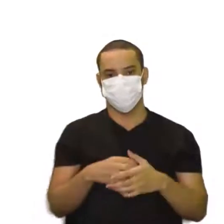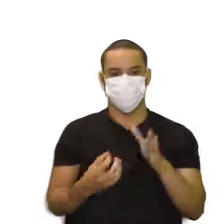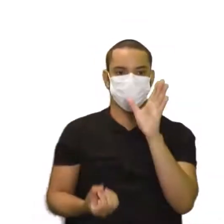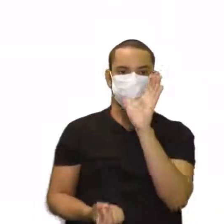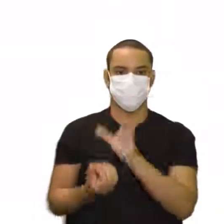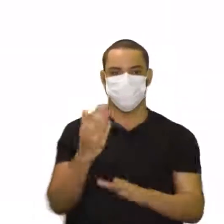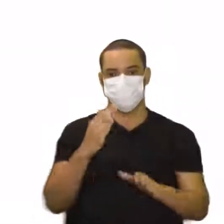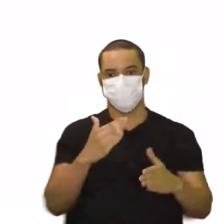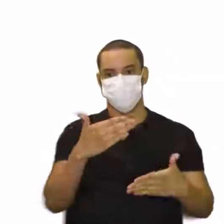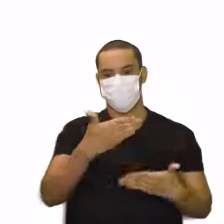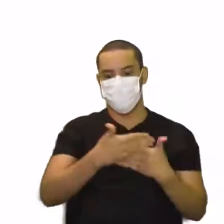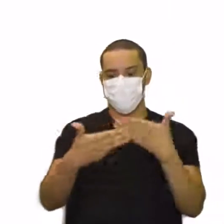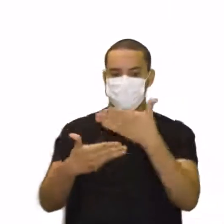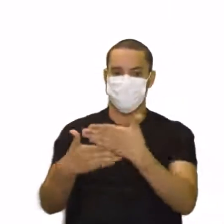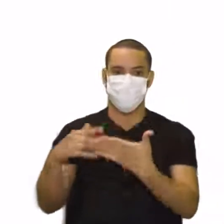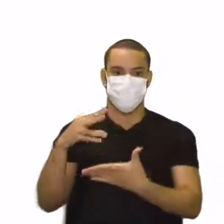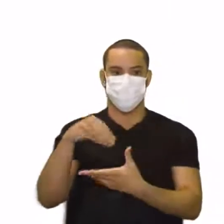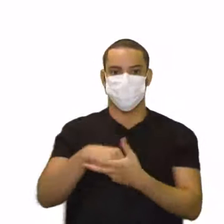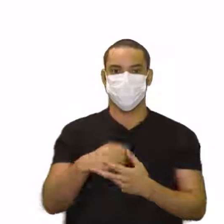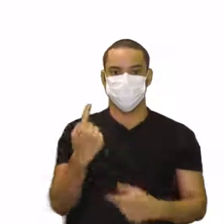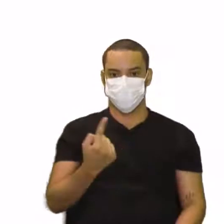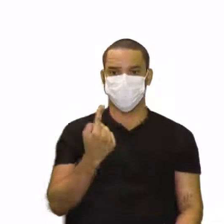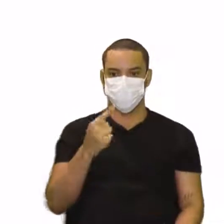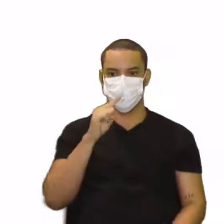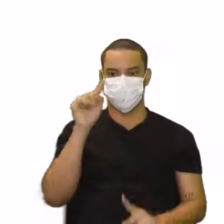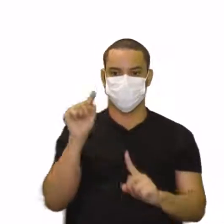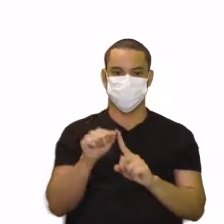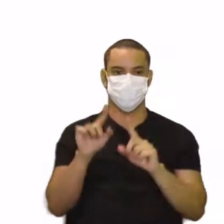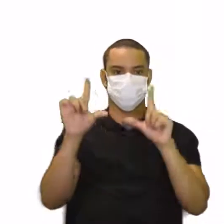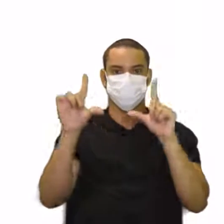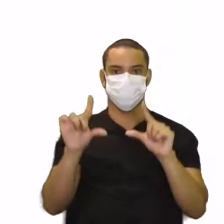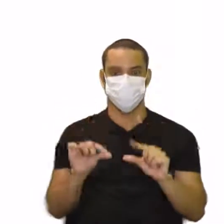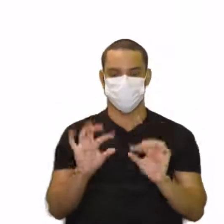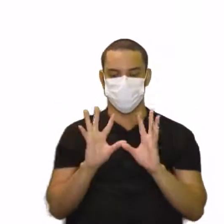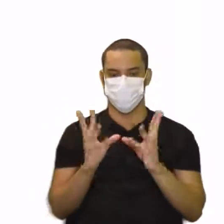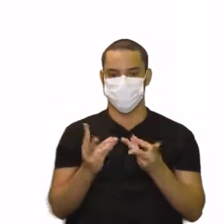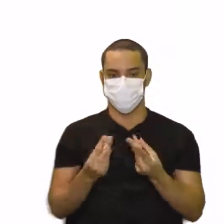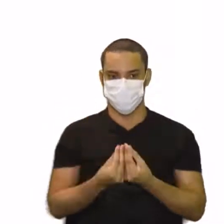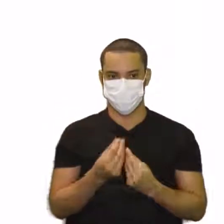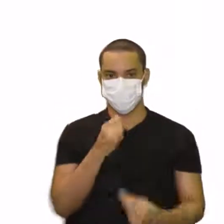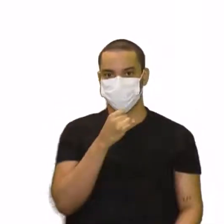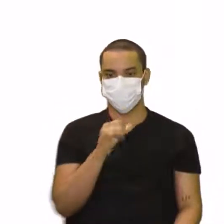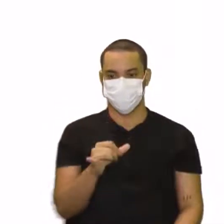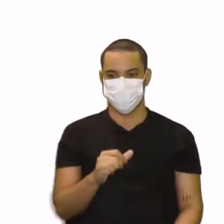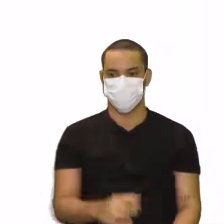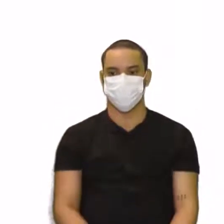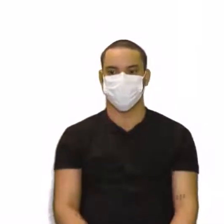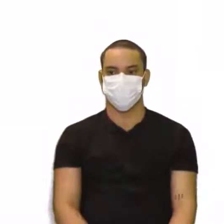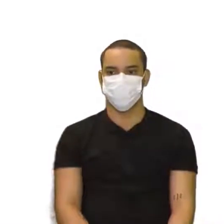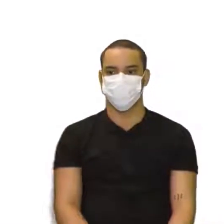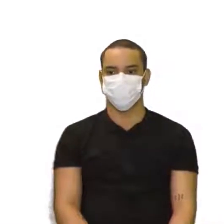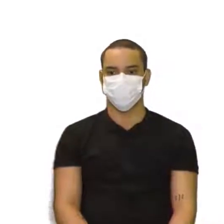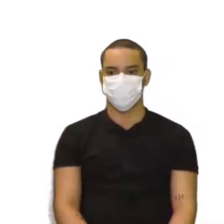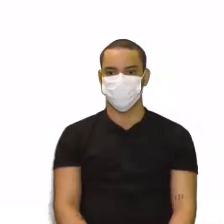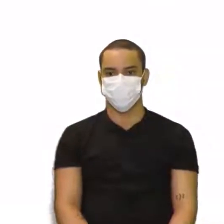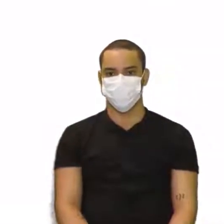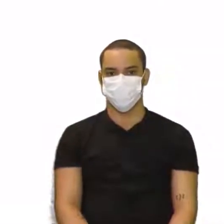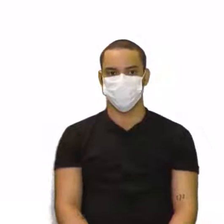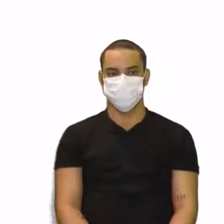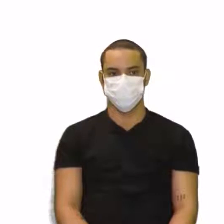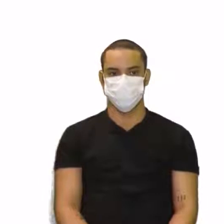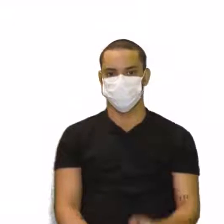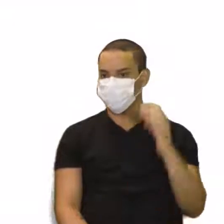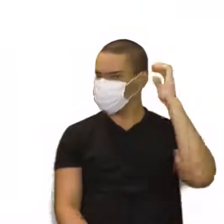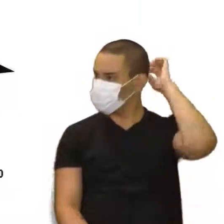por pequenas placas isoladas entre si, a fim de diminuir a dissipação de energia, ok? E aqui,